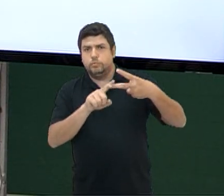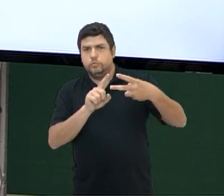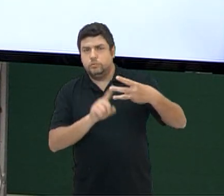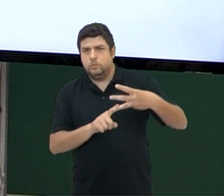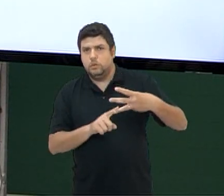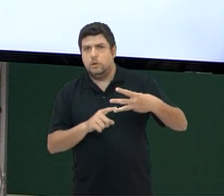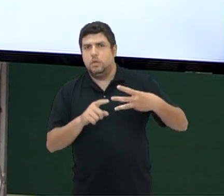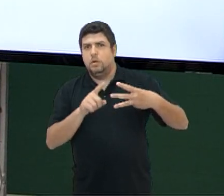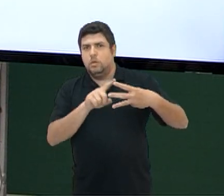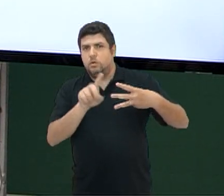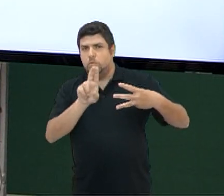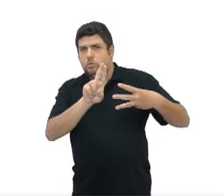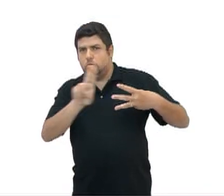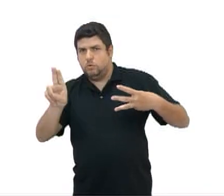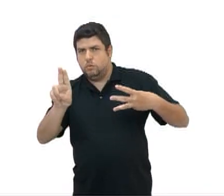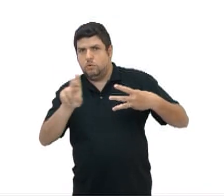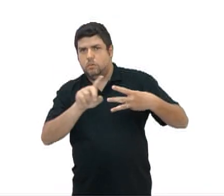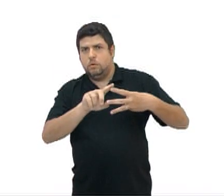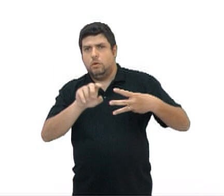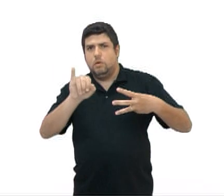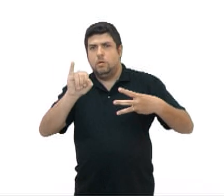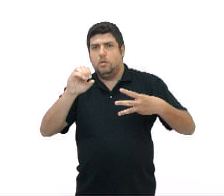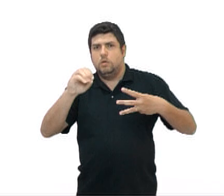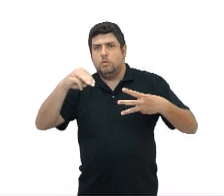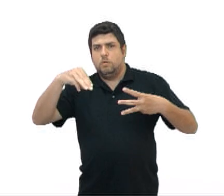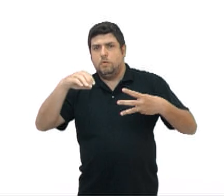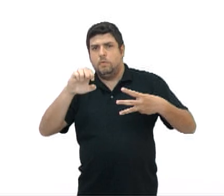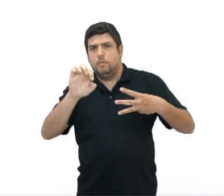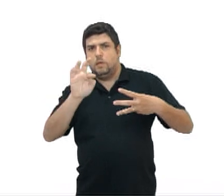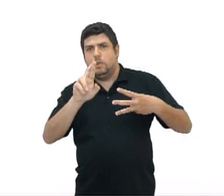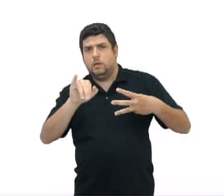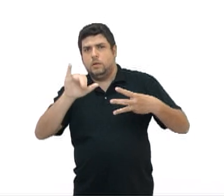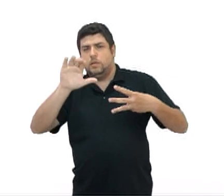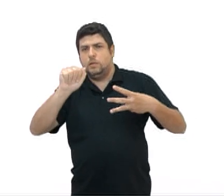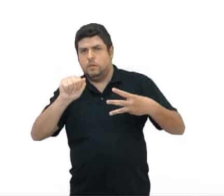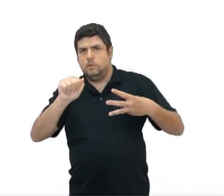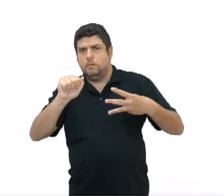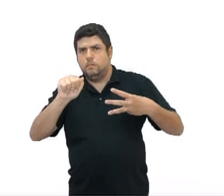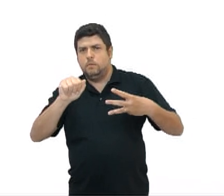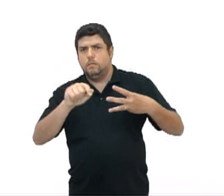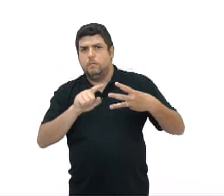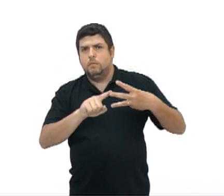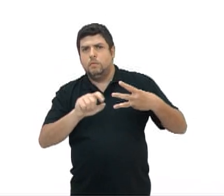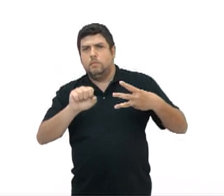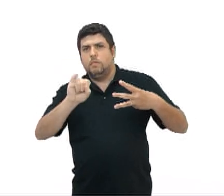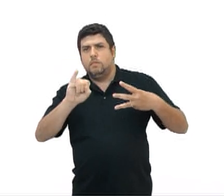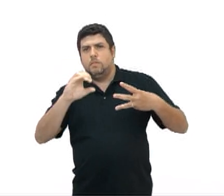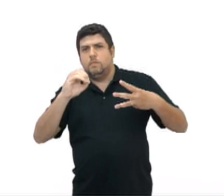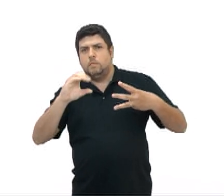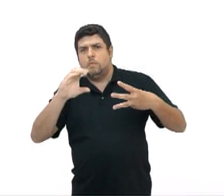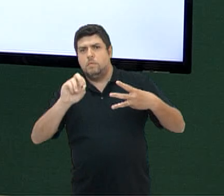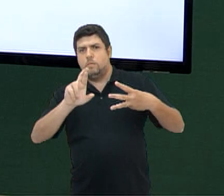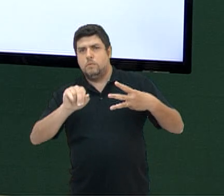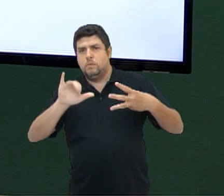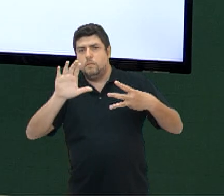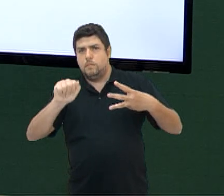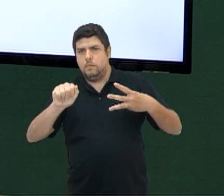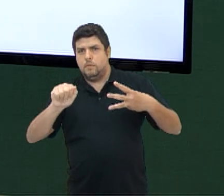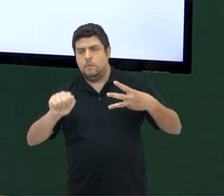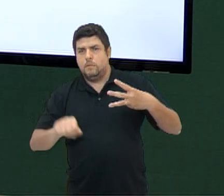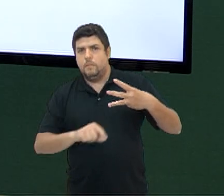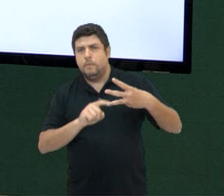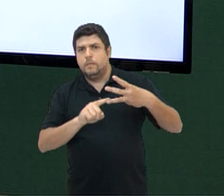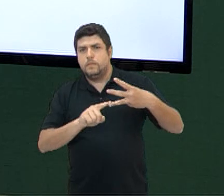Podemos chamar de uma transformação isométrica, uma transformação isocórica ou uma